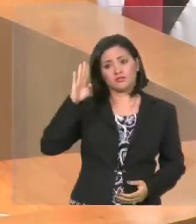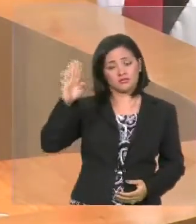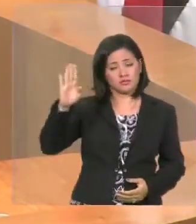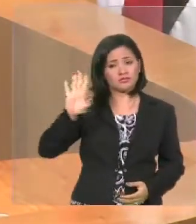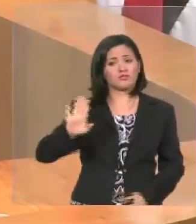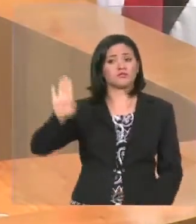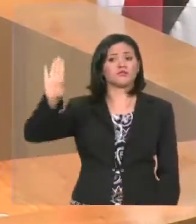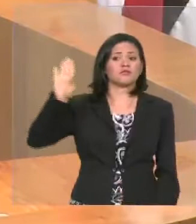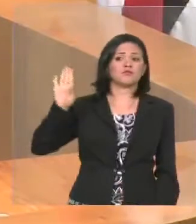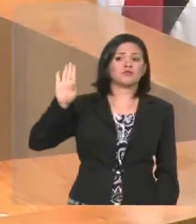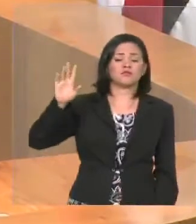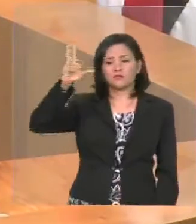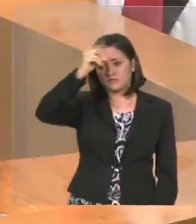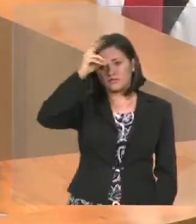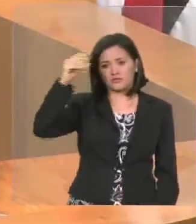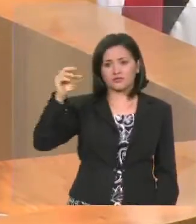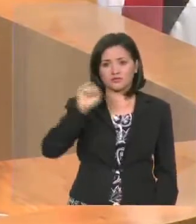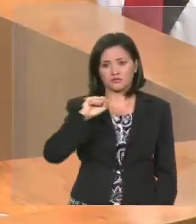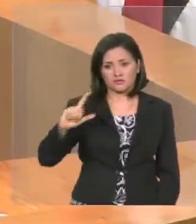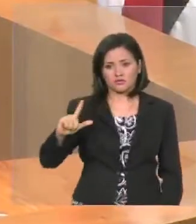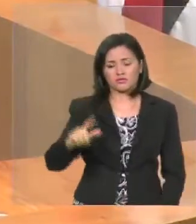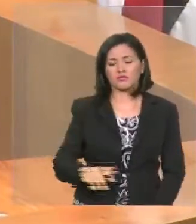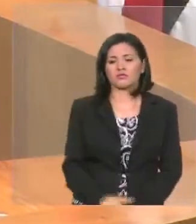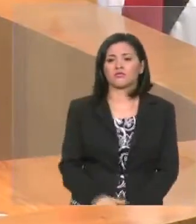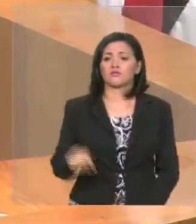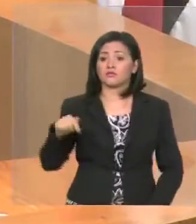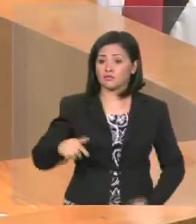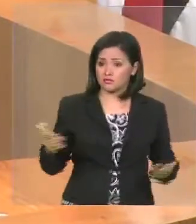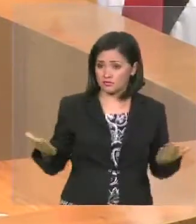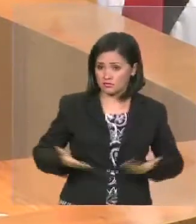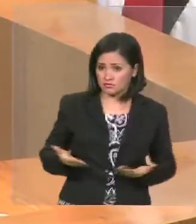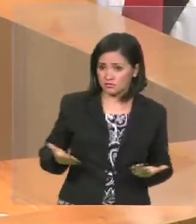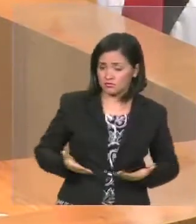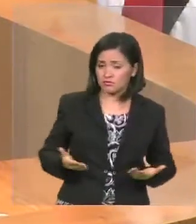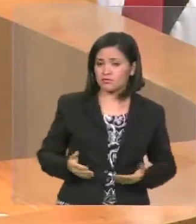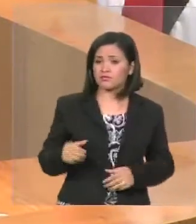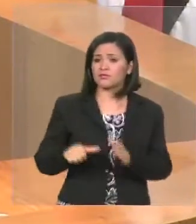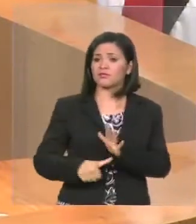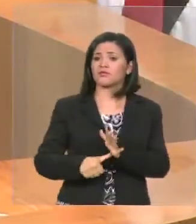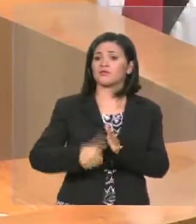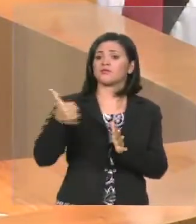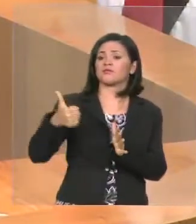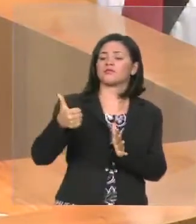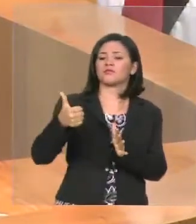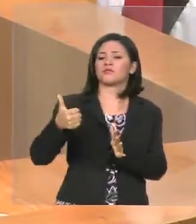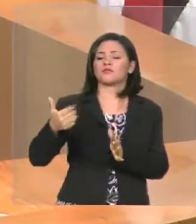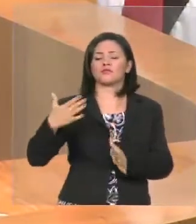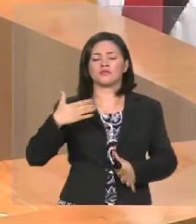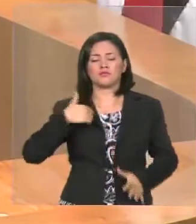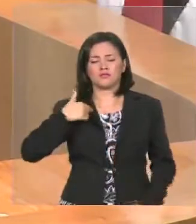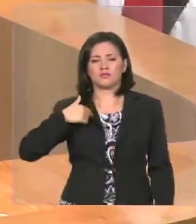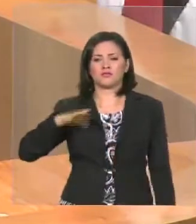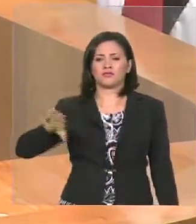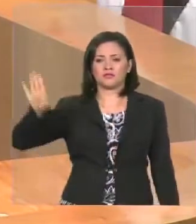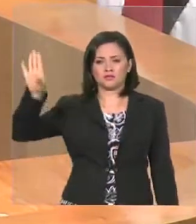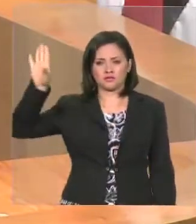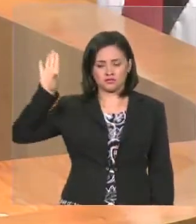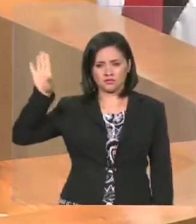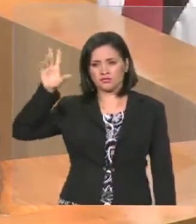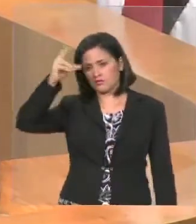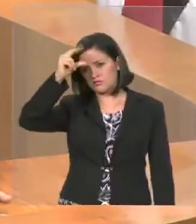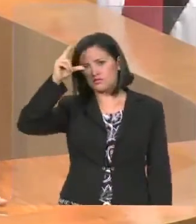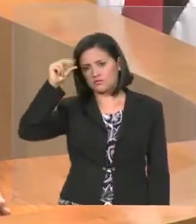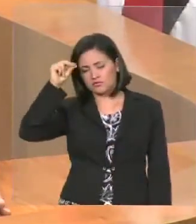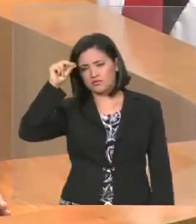Luís. Essa foi minha primeira disputa majoritária e se tornou uma grande experiência. Agradeço ao povo de São Luís